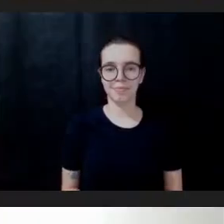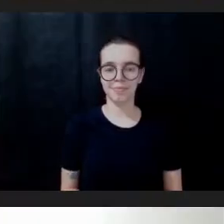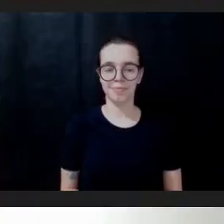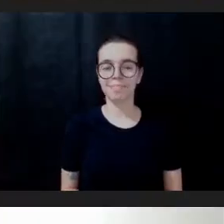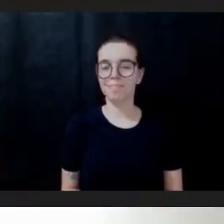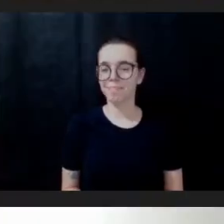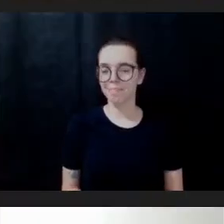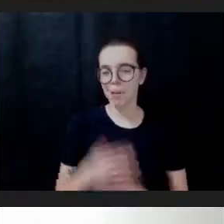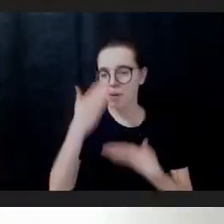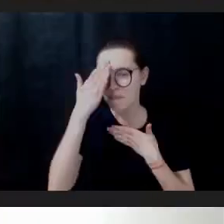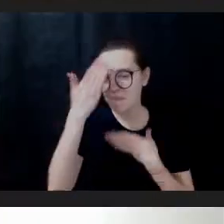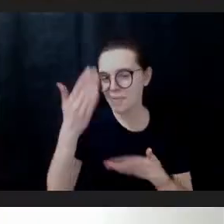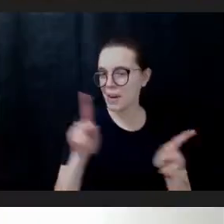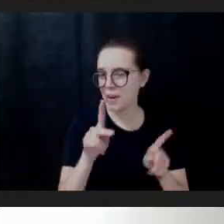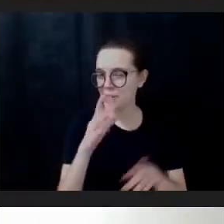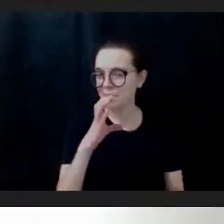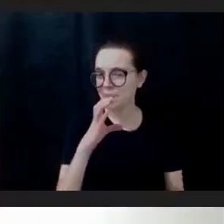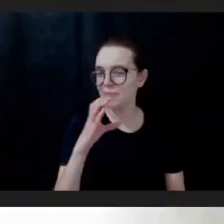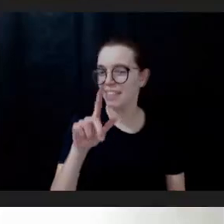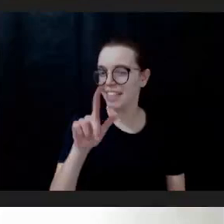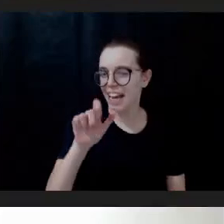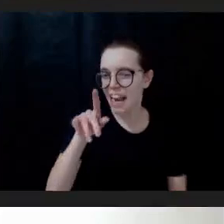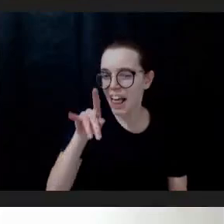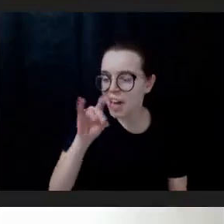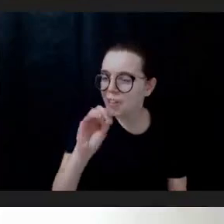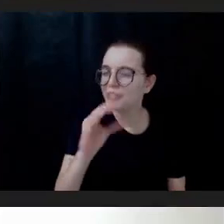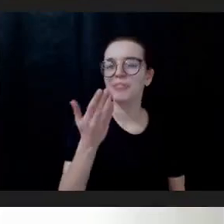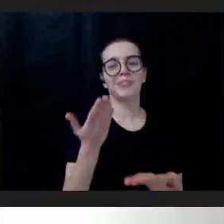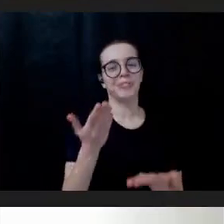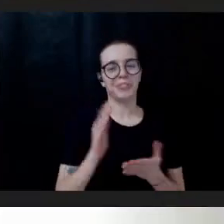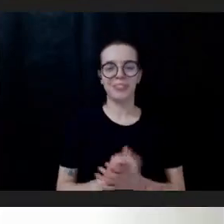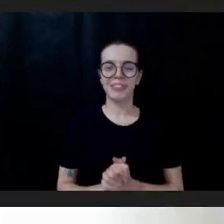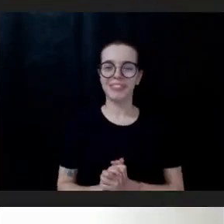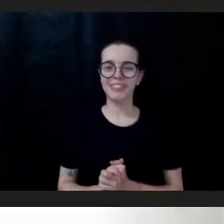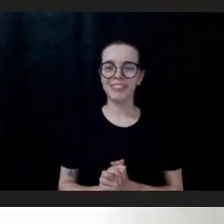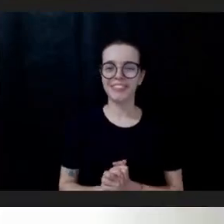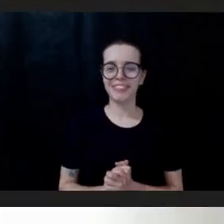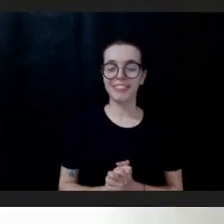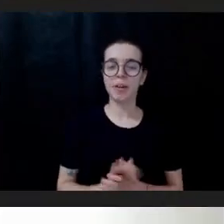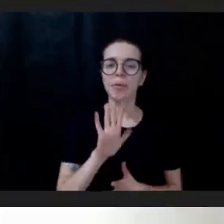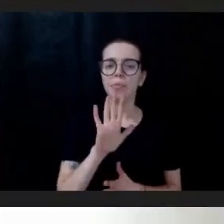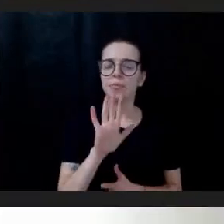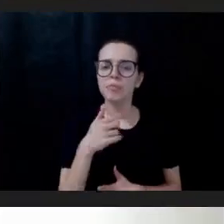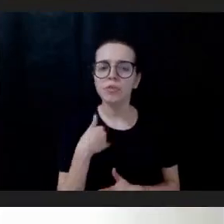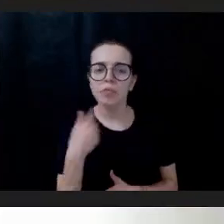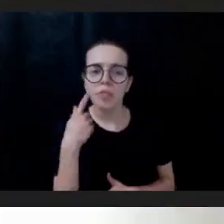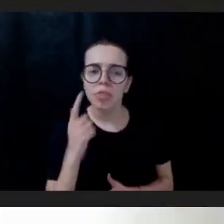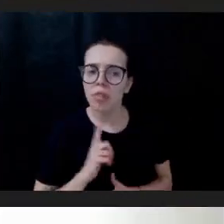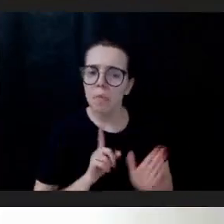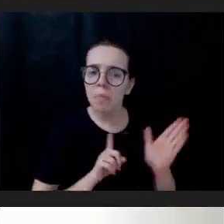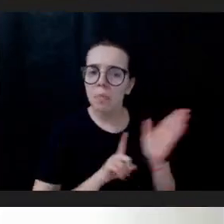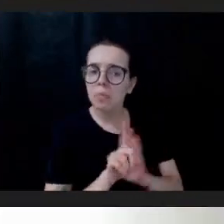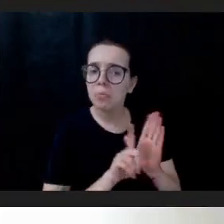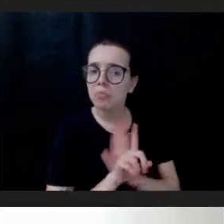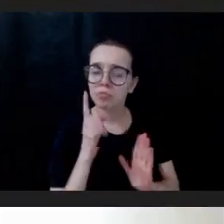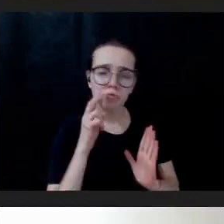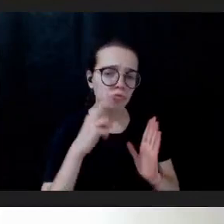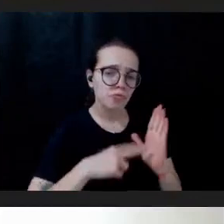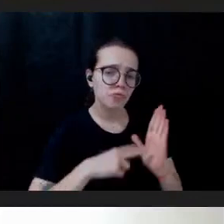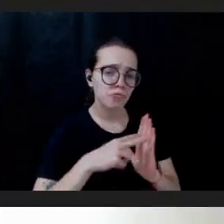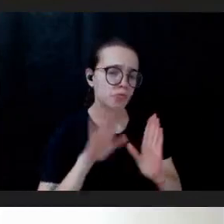Obrigado, professor Carlos, professor Cláudio. Deixa eu ver aqui se nós temos algumas